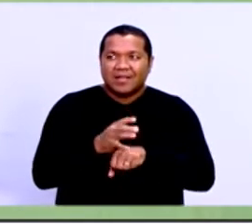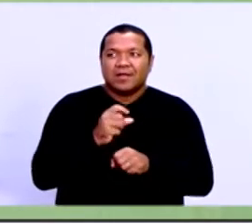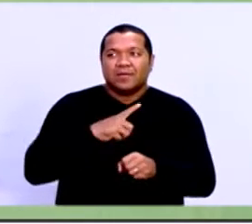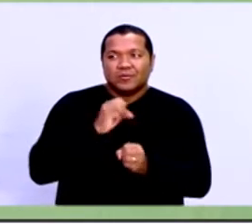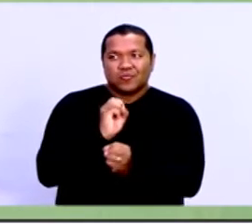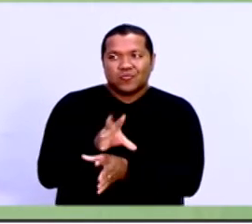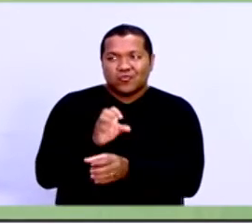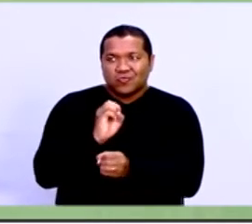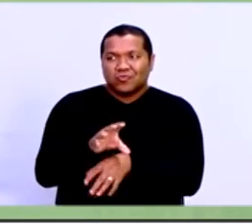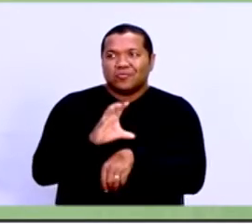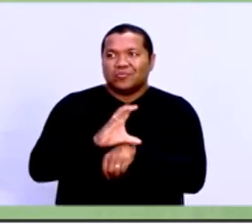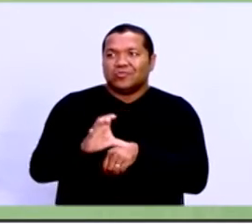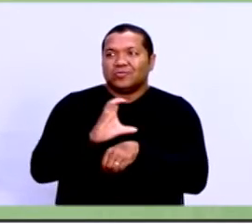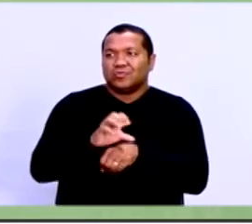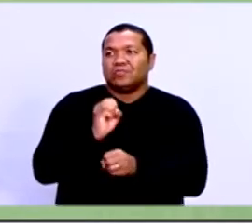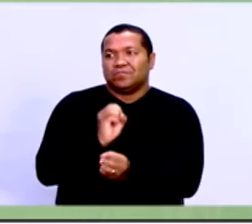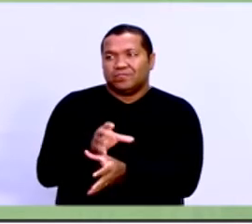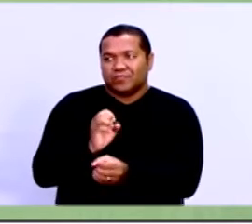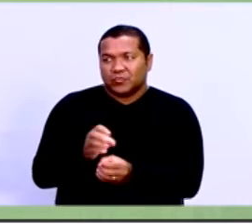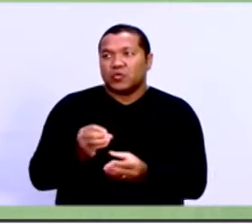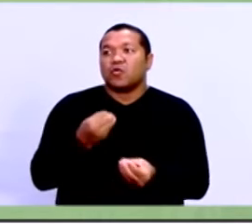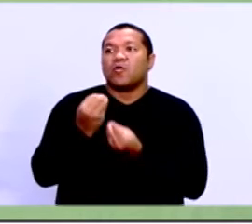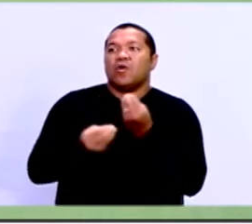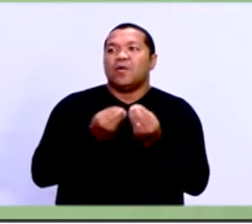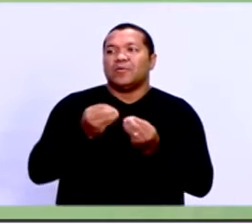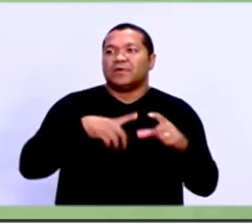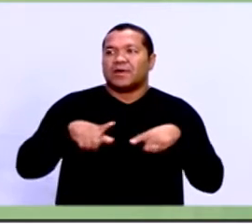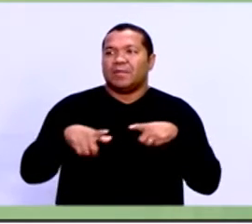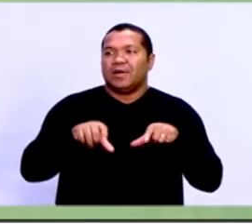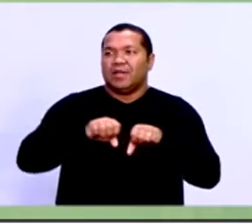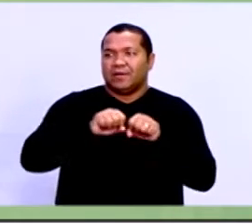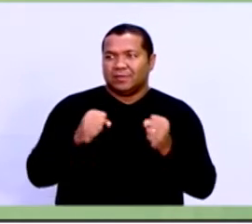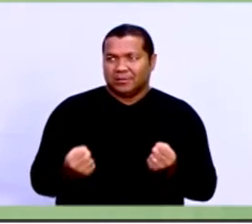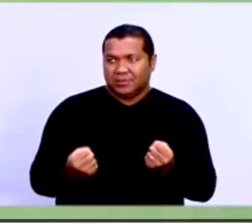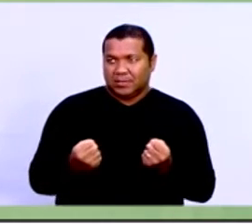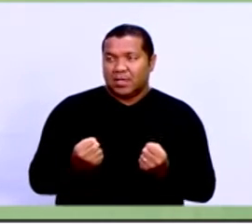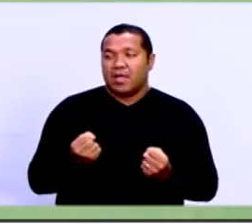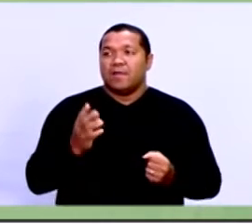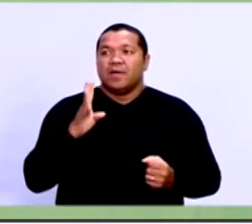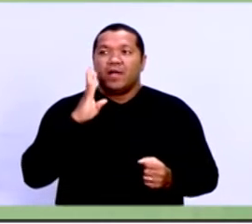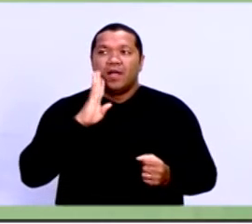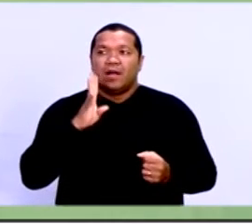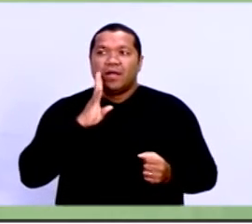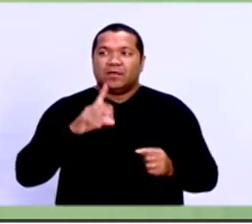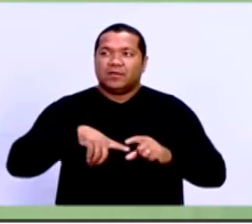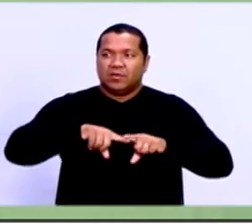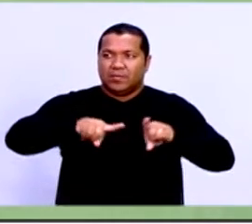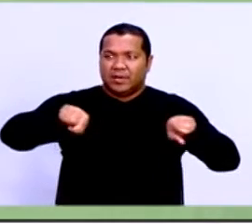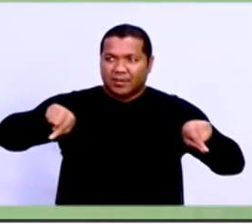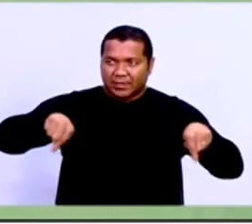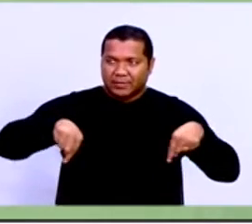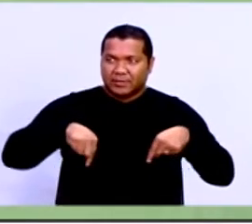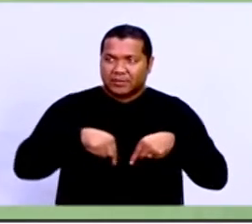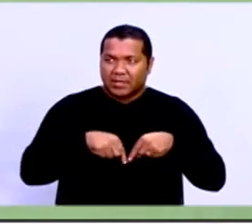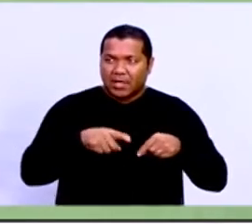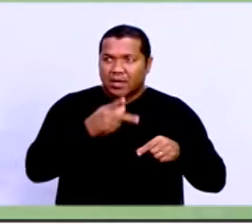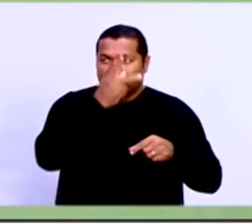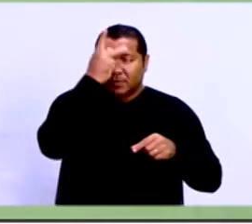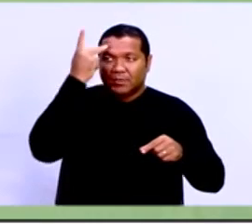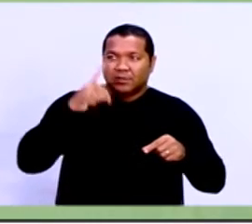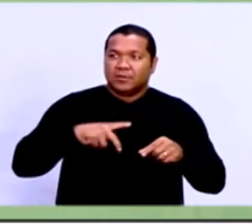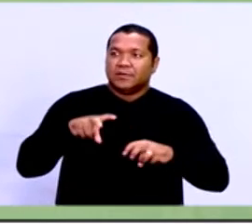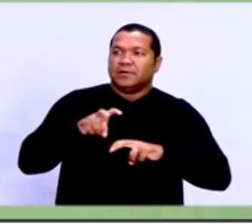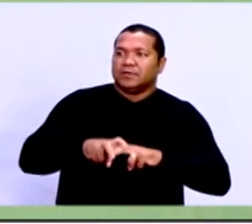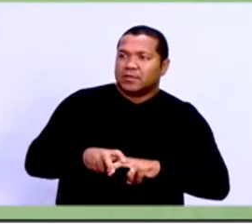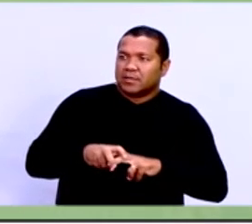programa de treinamentos o melhor é que tenham salas e laboratórios adequados para os seus colaboradores e